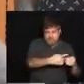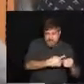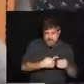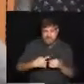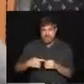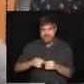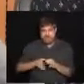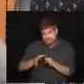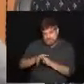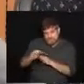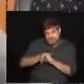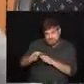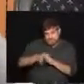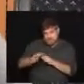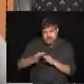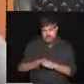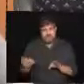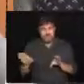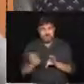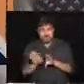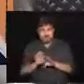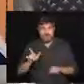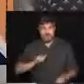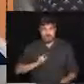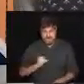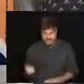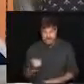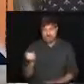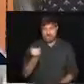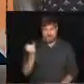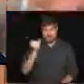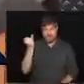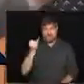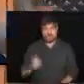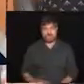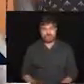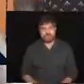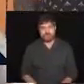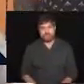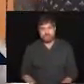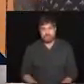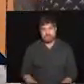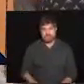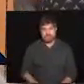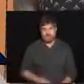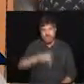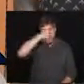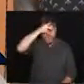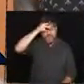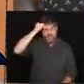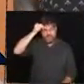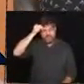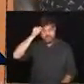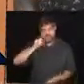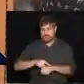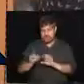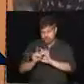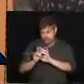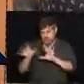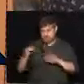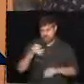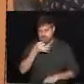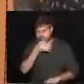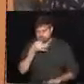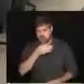essas recomendações e esses posicionamentos são de suma importância. Senhor Prefeito, Vossa Excelência tem a tribuna pelo tempo que lhe aprover.